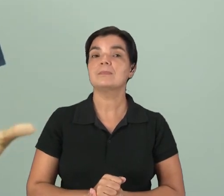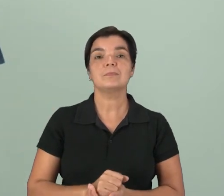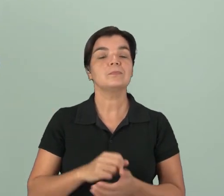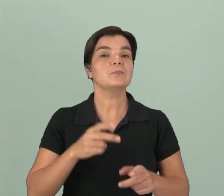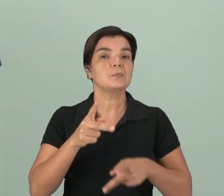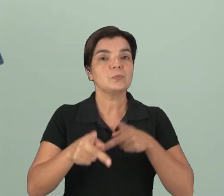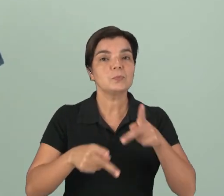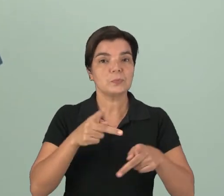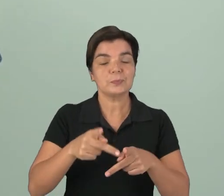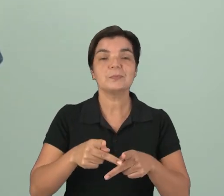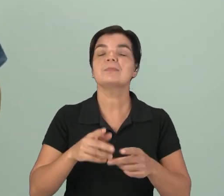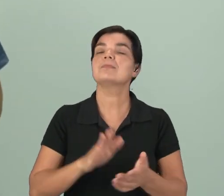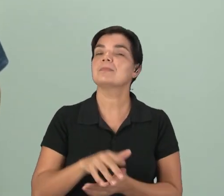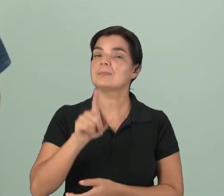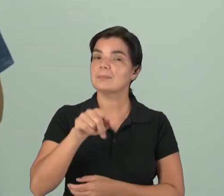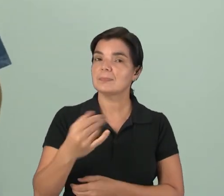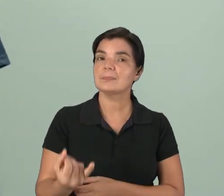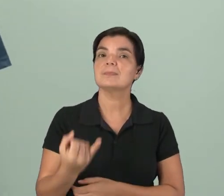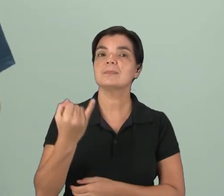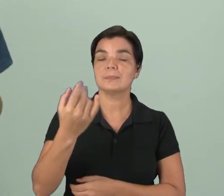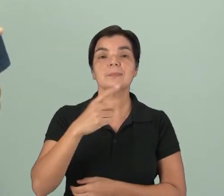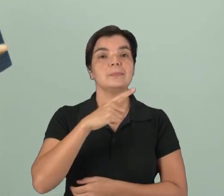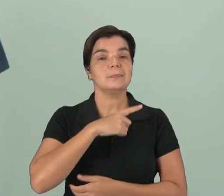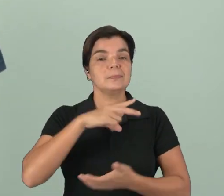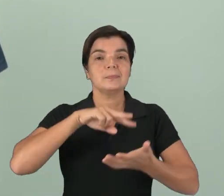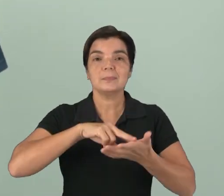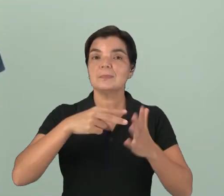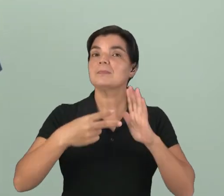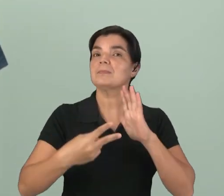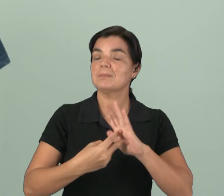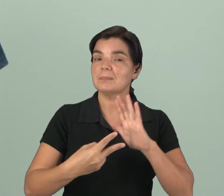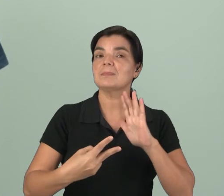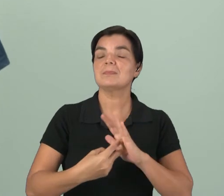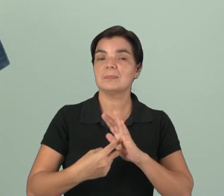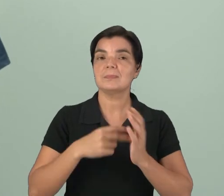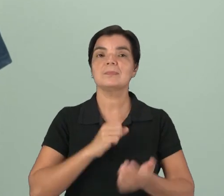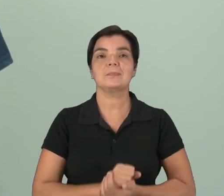trazidas por esses povos são muito importantes e têm um significado muito